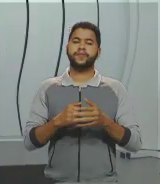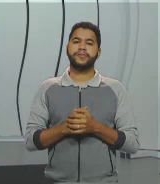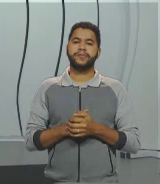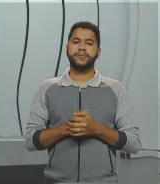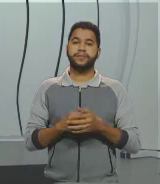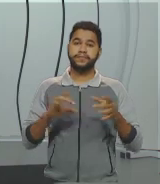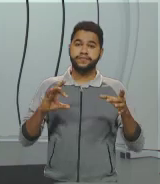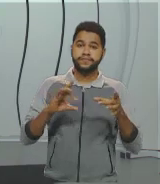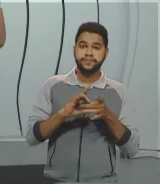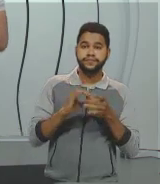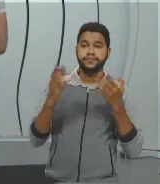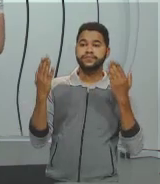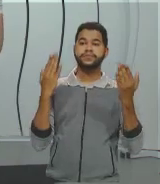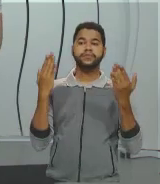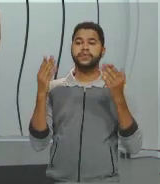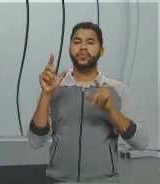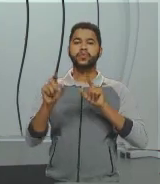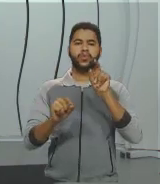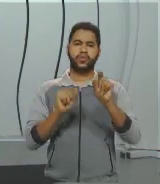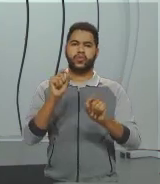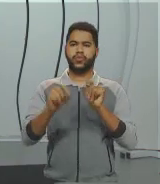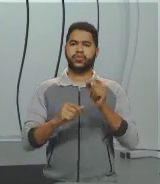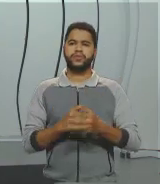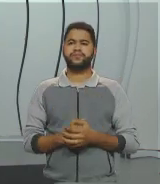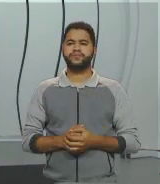em paralelo é a seguinte: